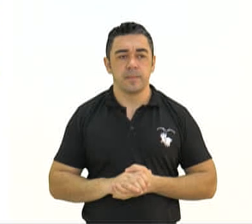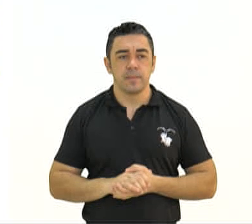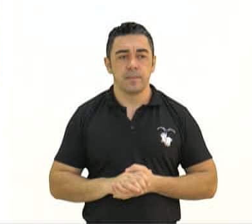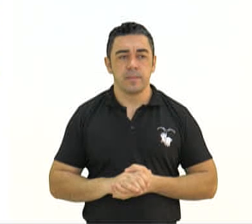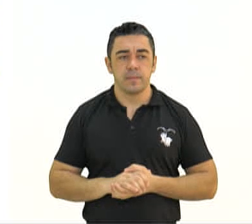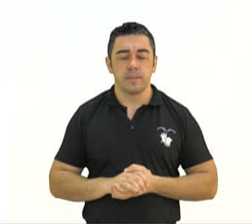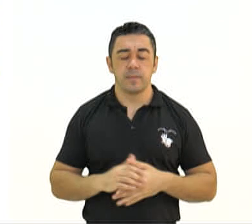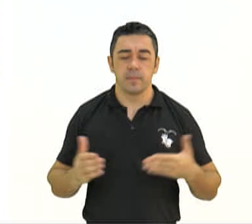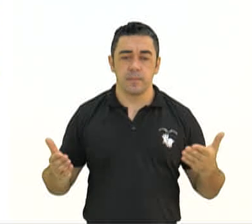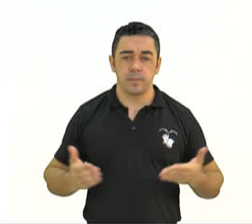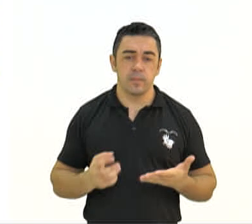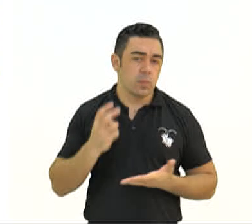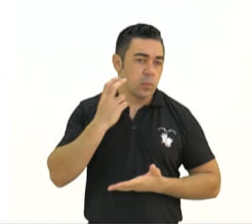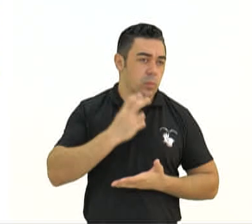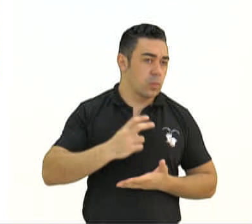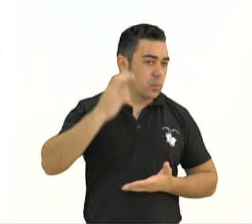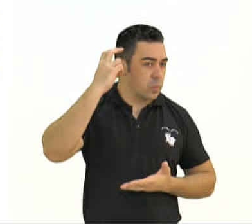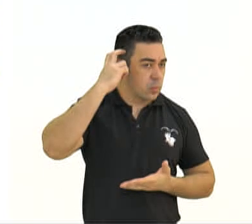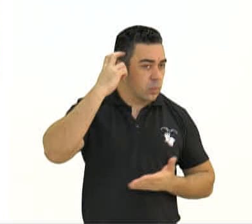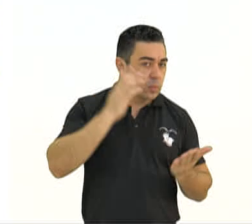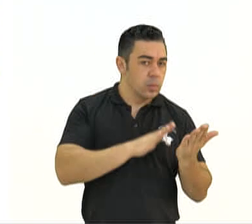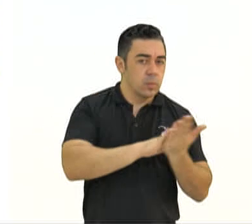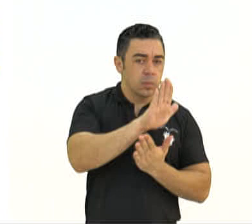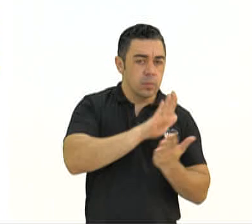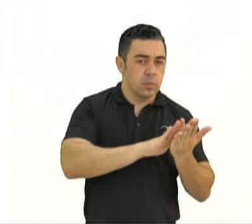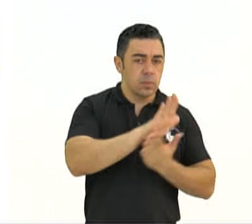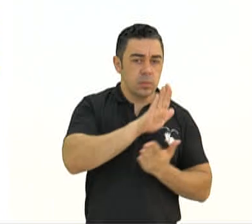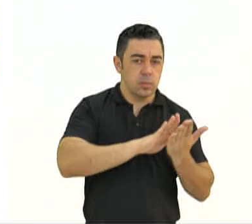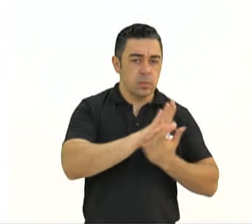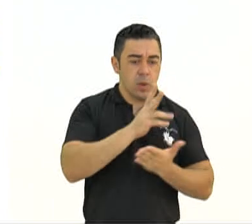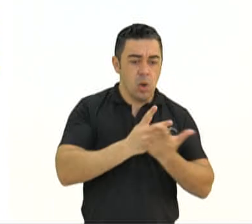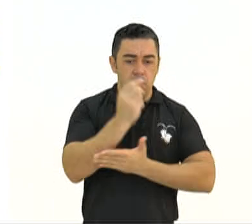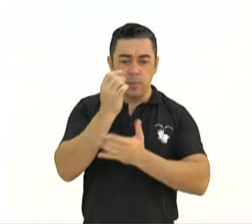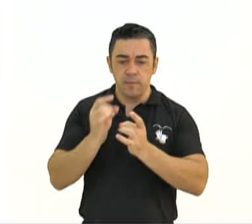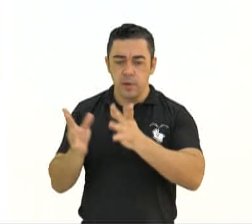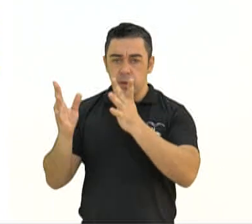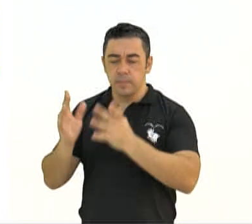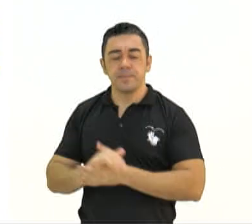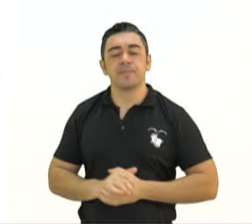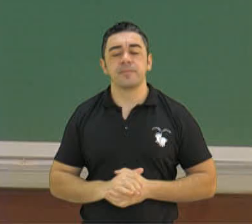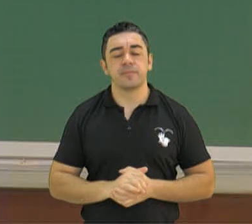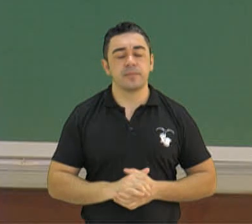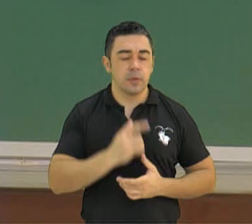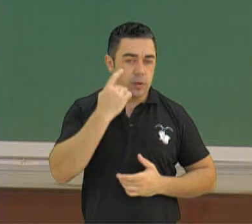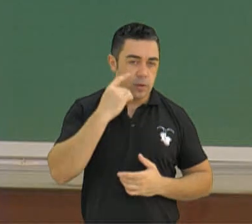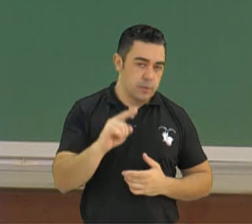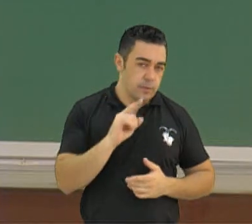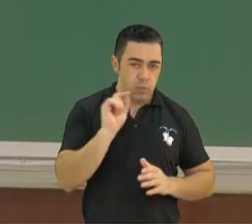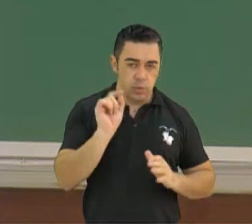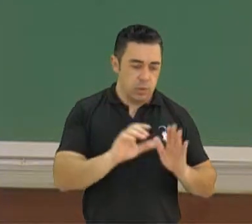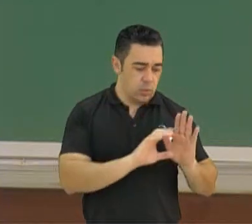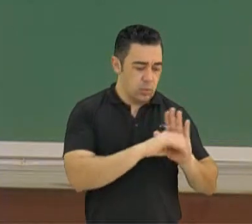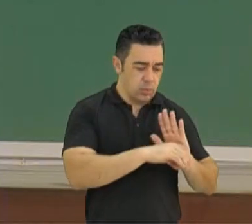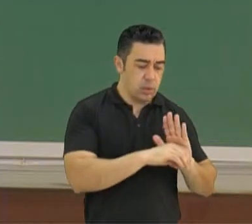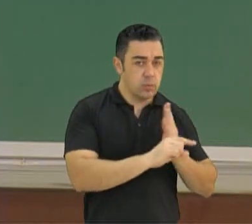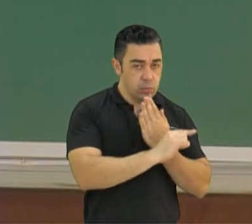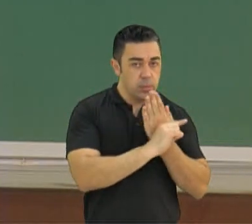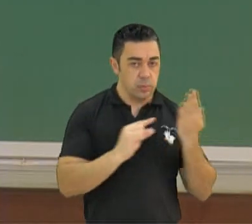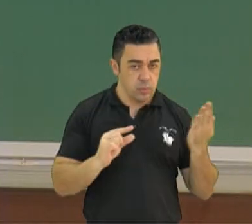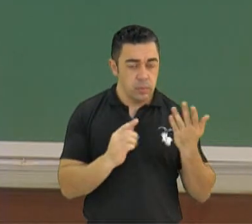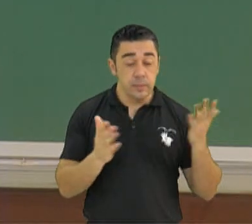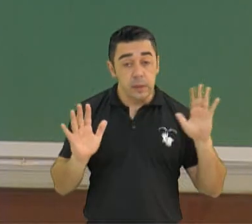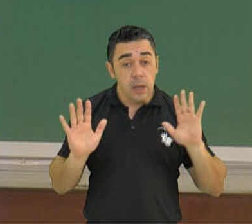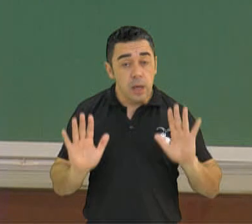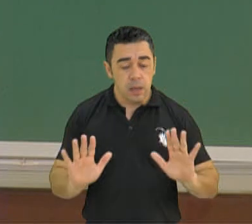E aí entramos na cultura consumista. Então definimos o conceito de cultura para alguns autores e agora vamos falar sobre